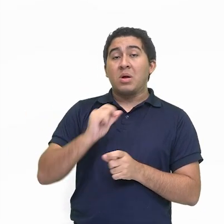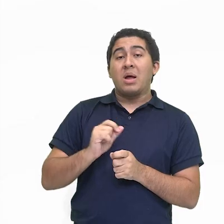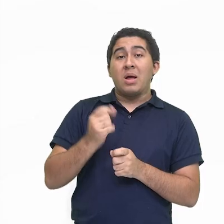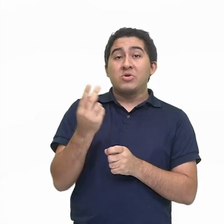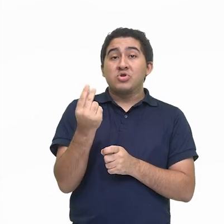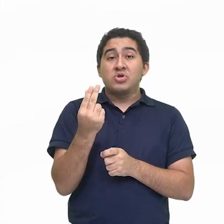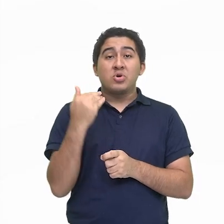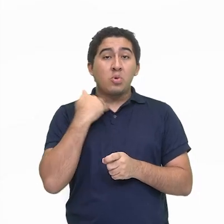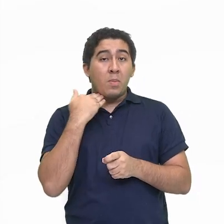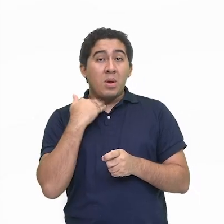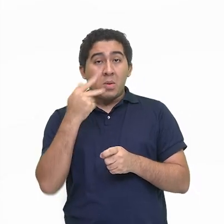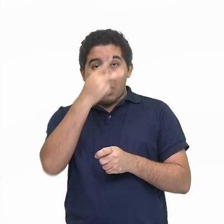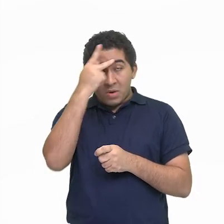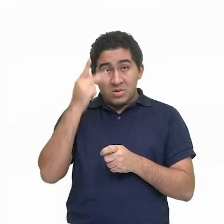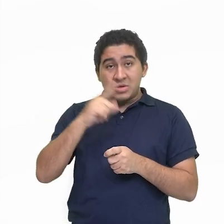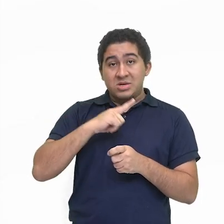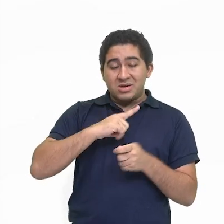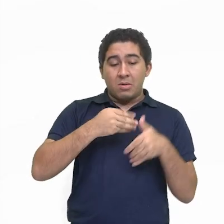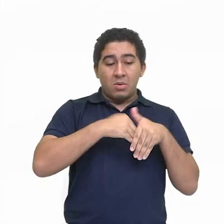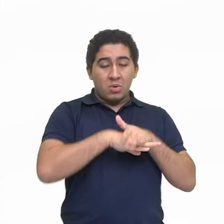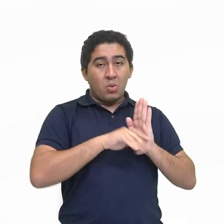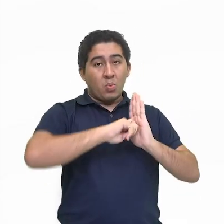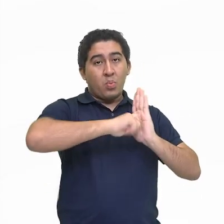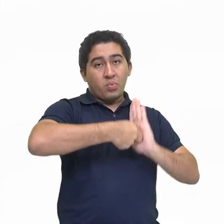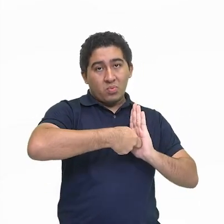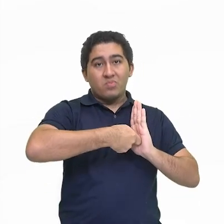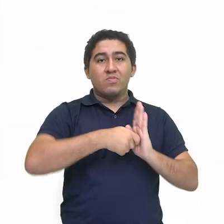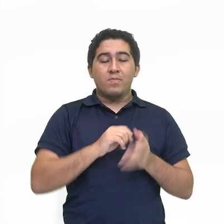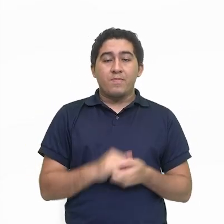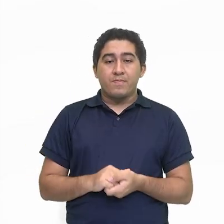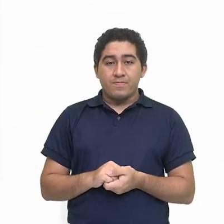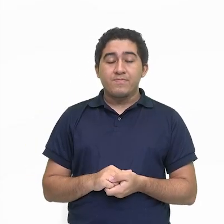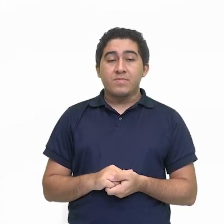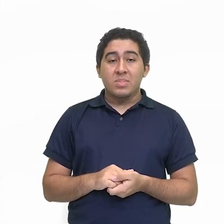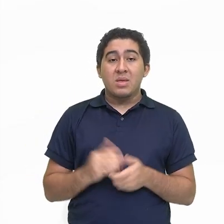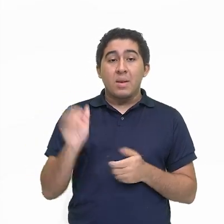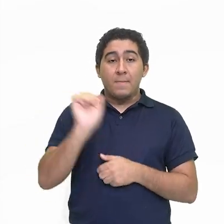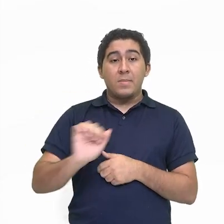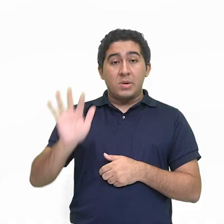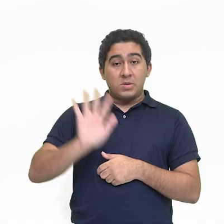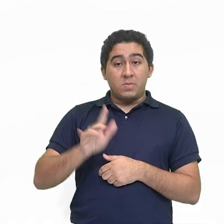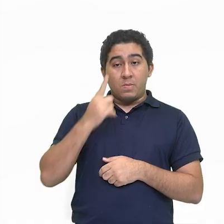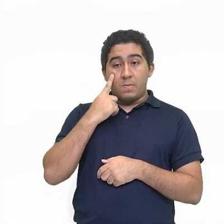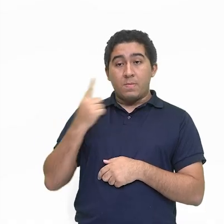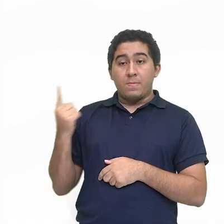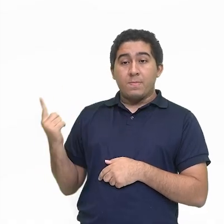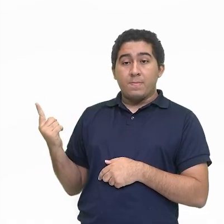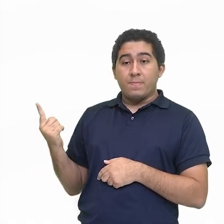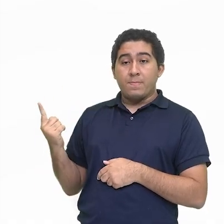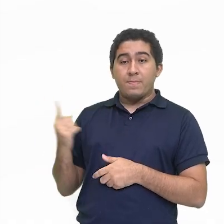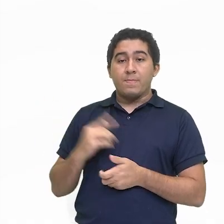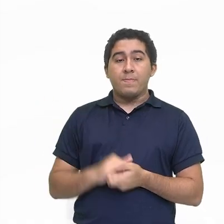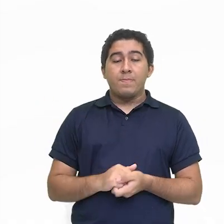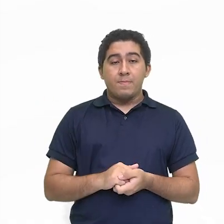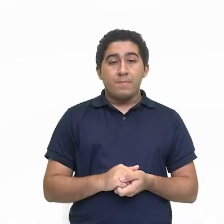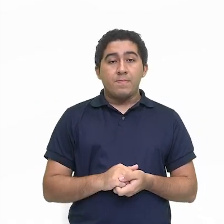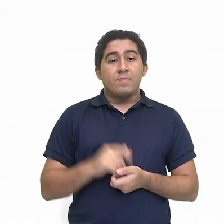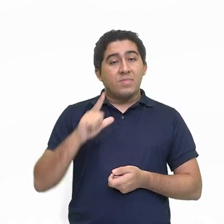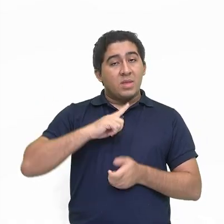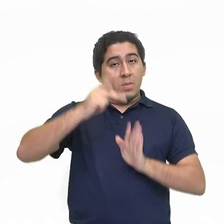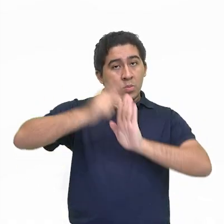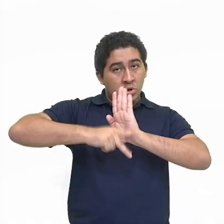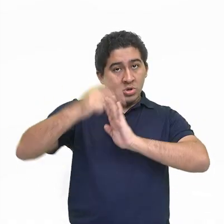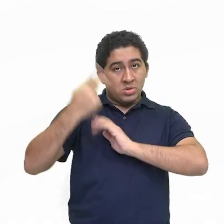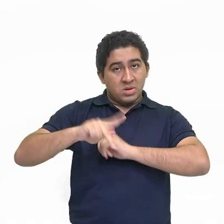né? Isso vai ser bastante problemático, tá? Vou mostrar uma imagem agora para vocês. Temos, então, né, o Plano Collor